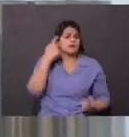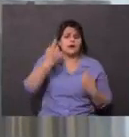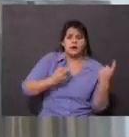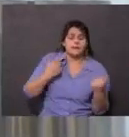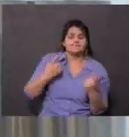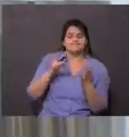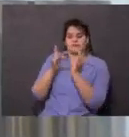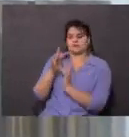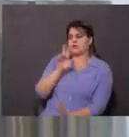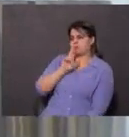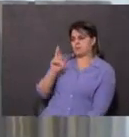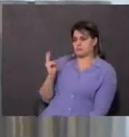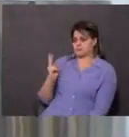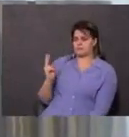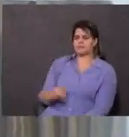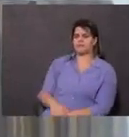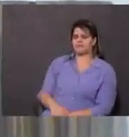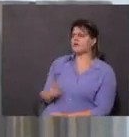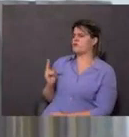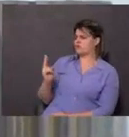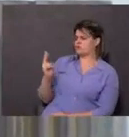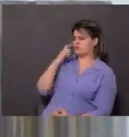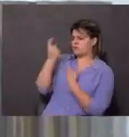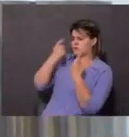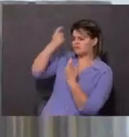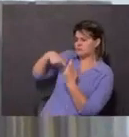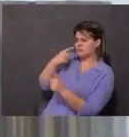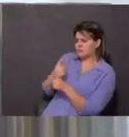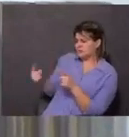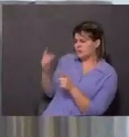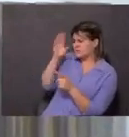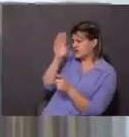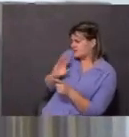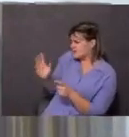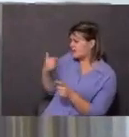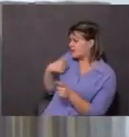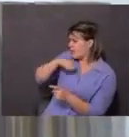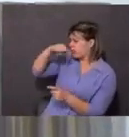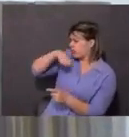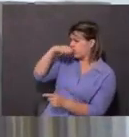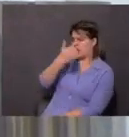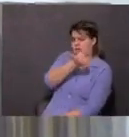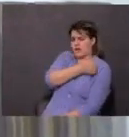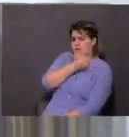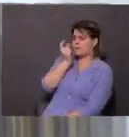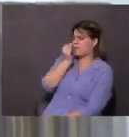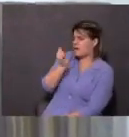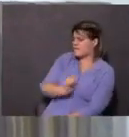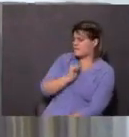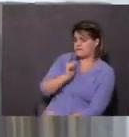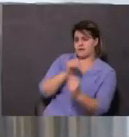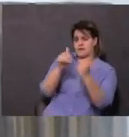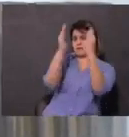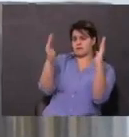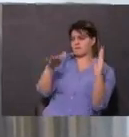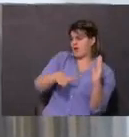nie wiecie, że powinienem być w tym, co należy do mego ojca? Oni jednak nie